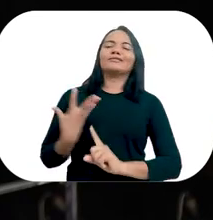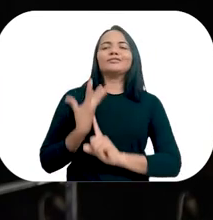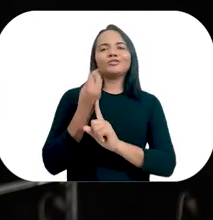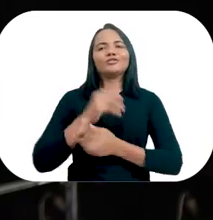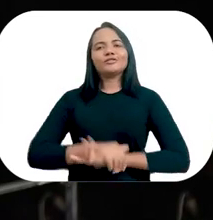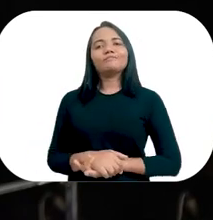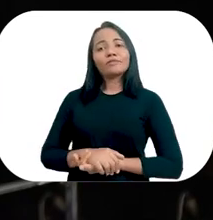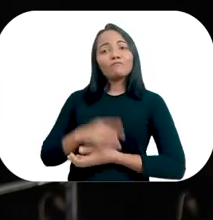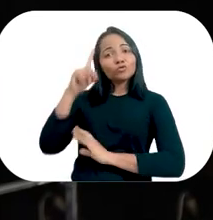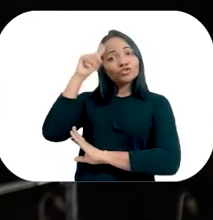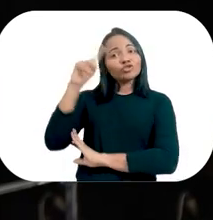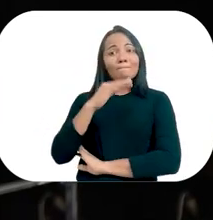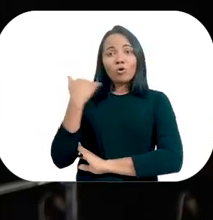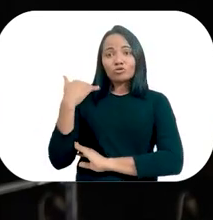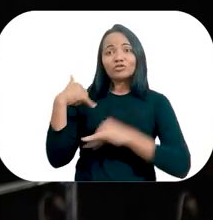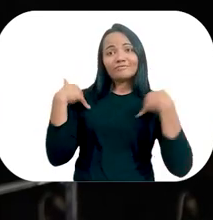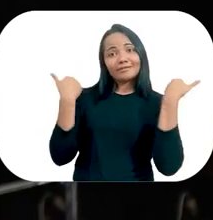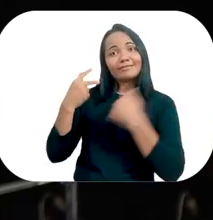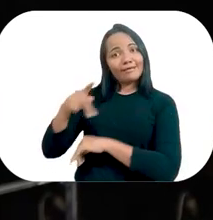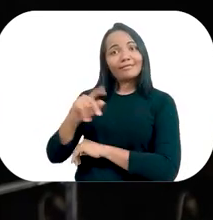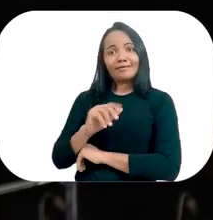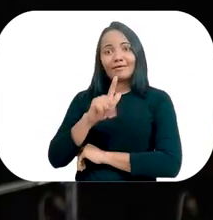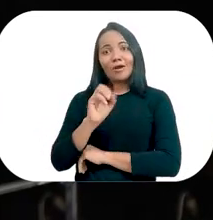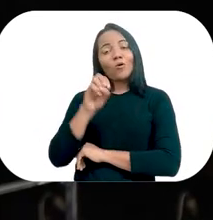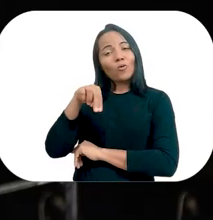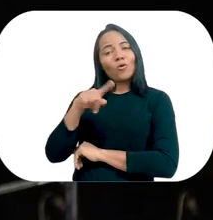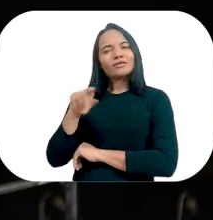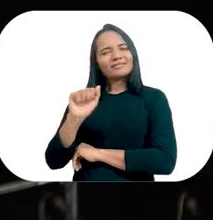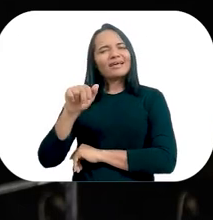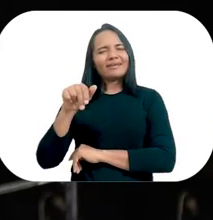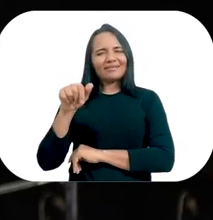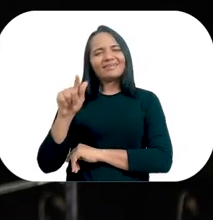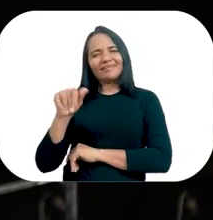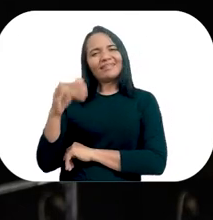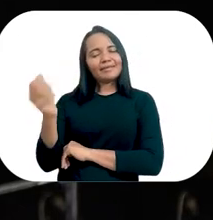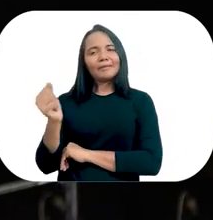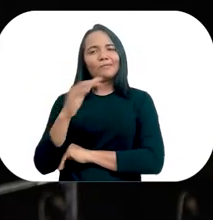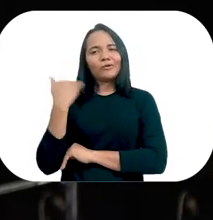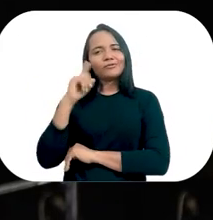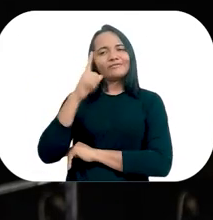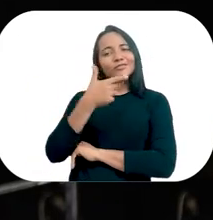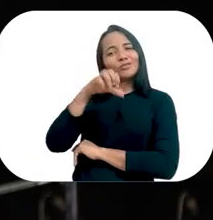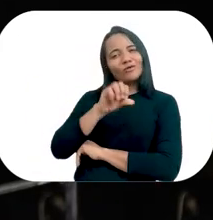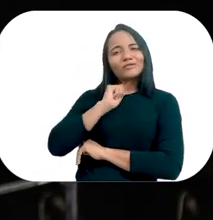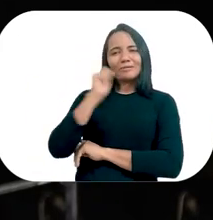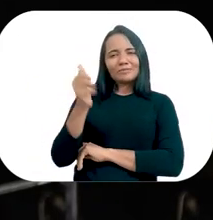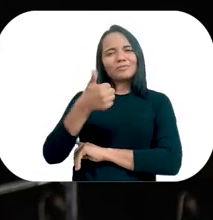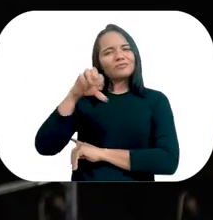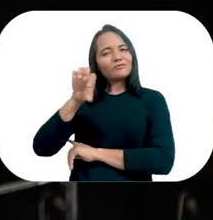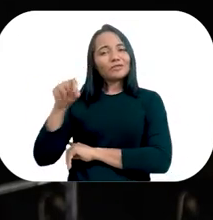era o dia da morte, do aniversário de morte do Gonzaguinha. Né? Ele morreu em dia 29 de abril de 91, né, de um acidente